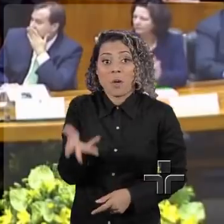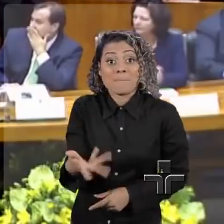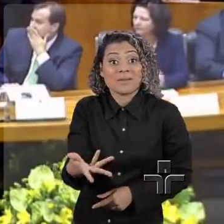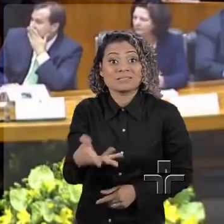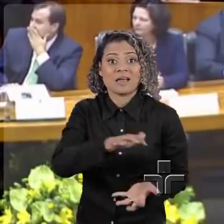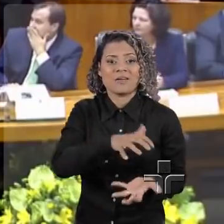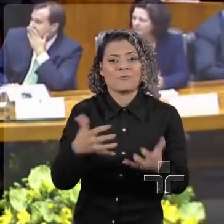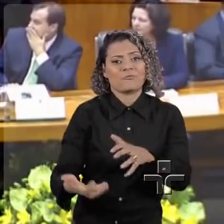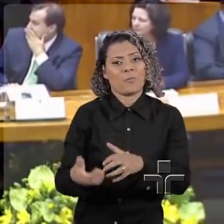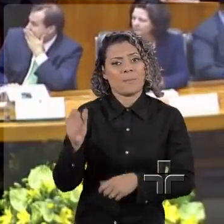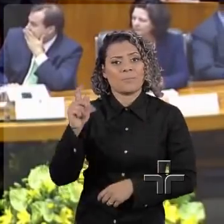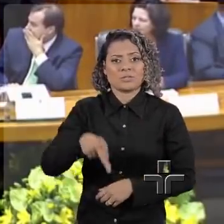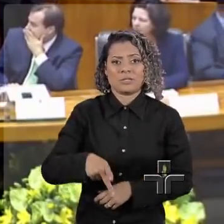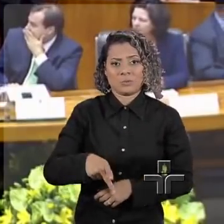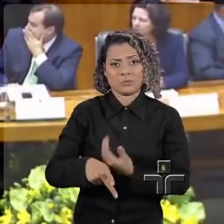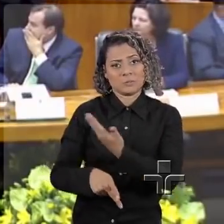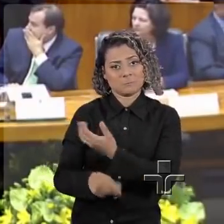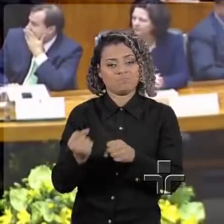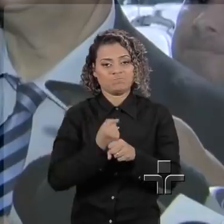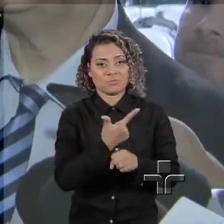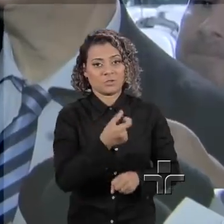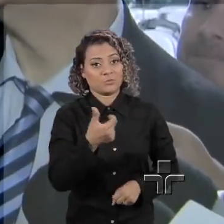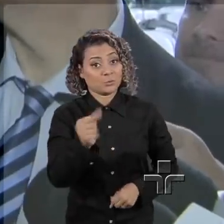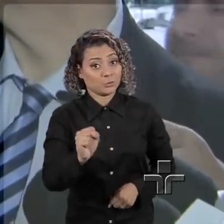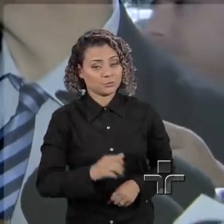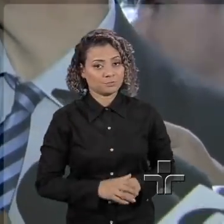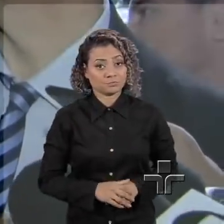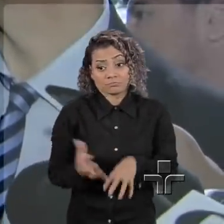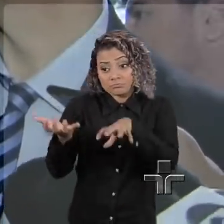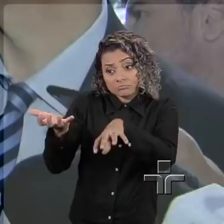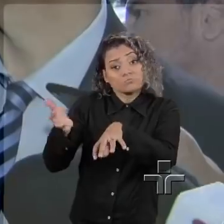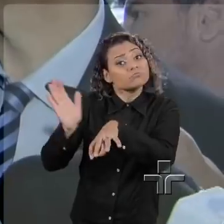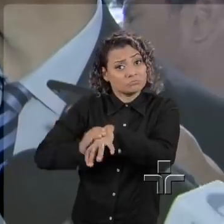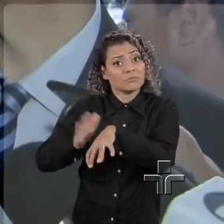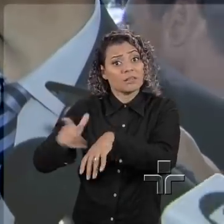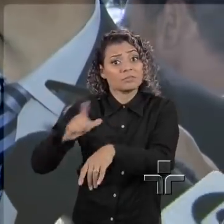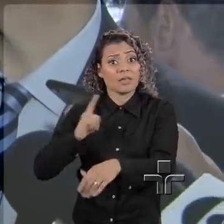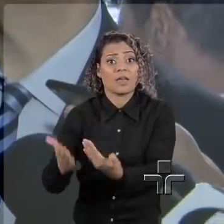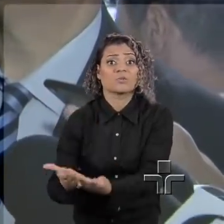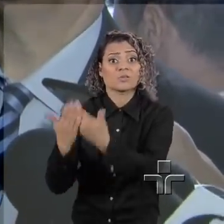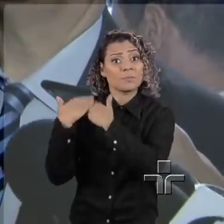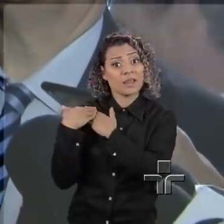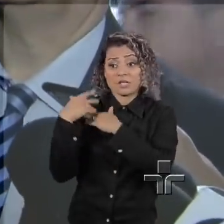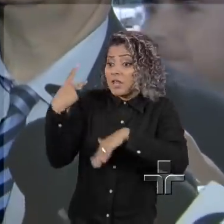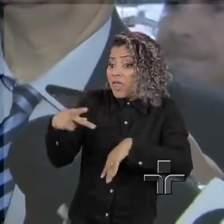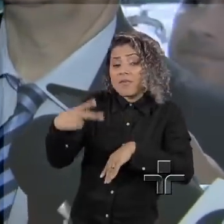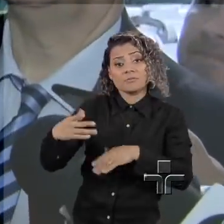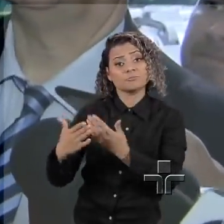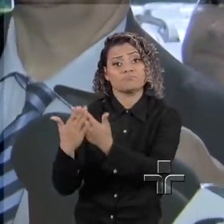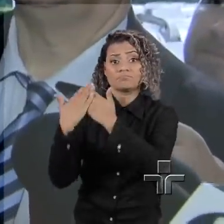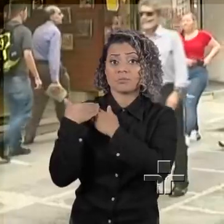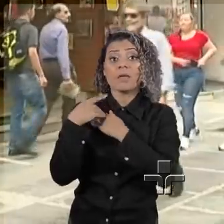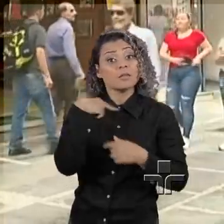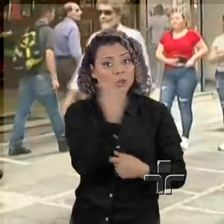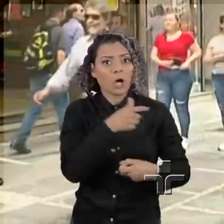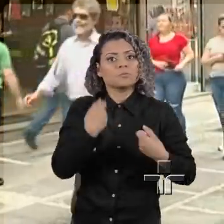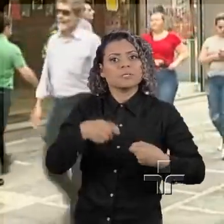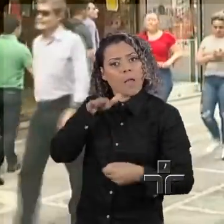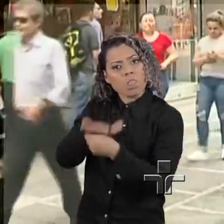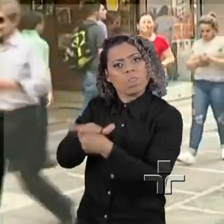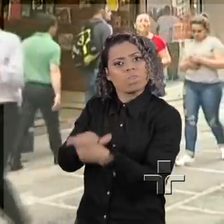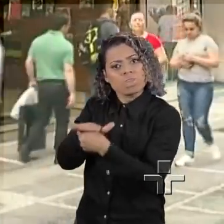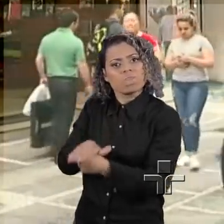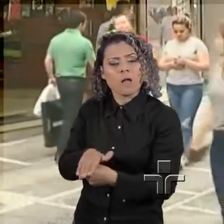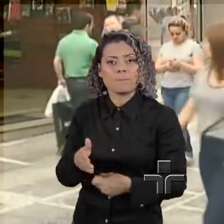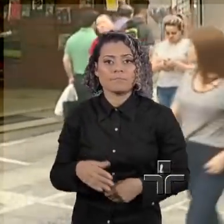da reforma da Previdência para este ano. O Congresso tem a capacidade de aprovar ou não. A bola está com eles, prensa neles. E